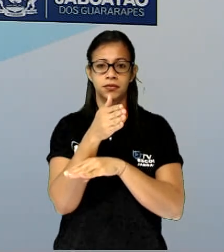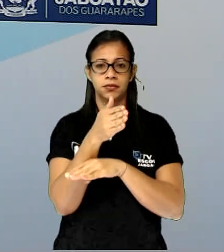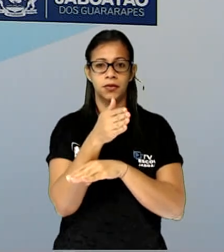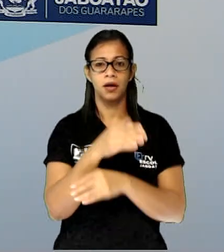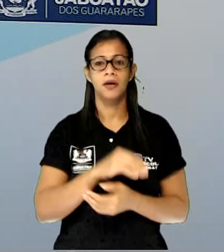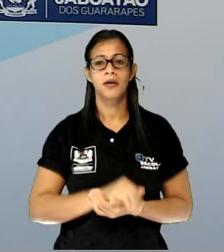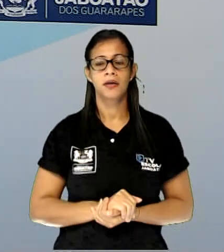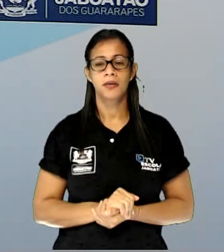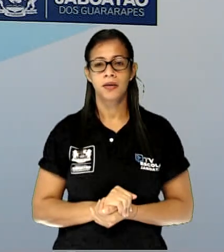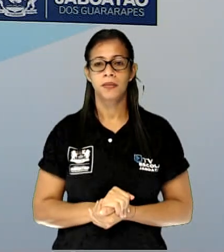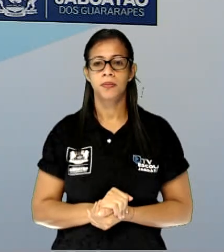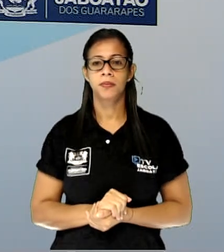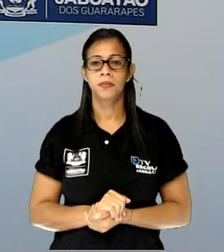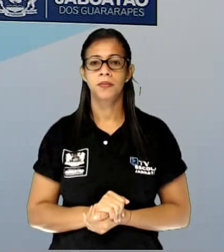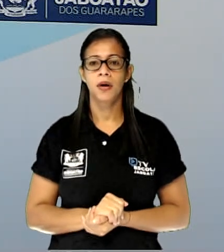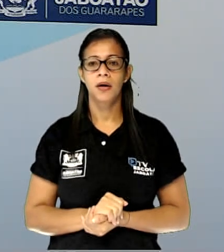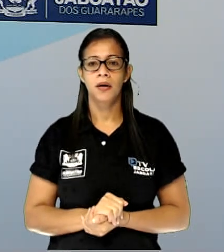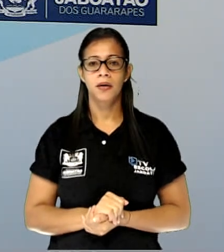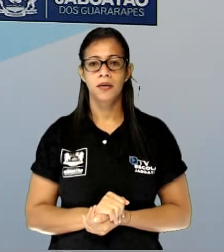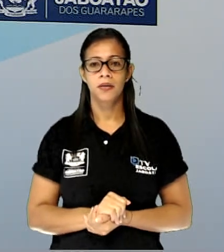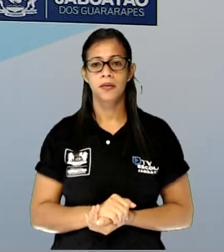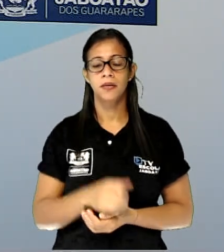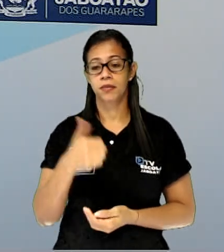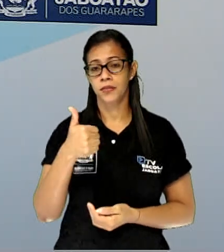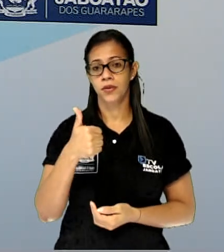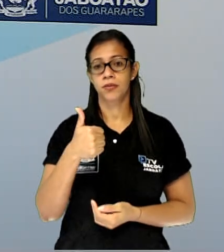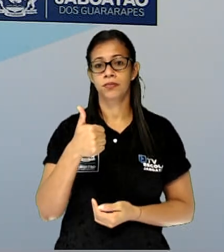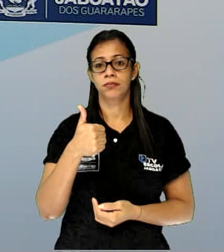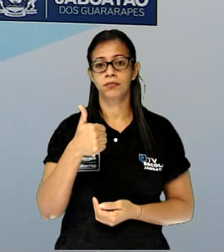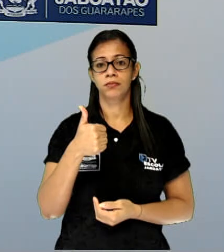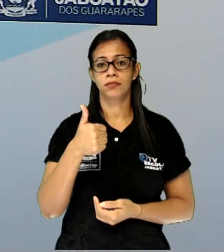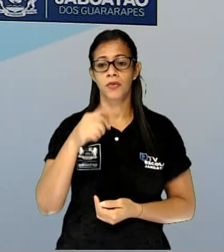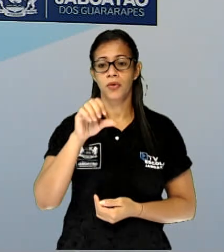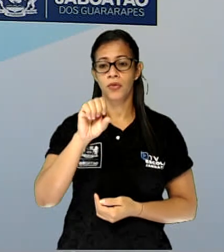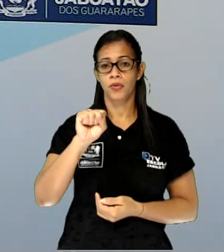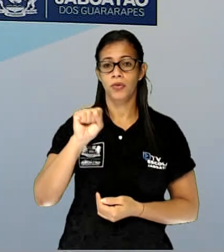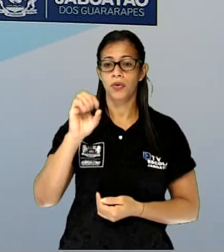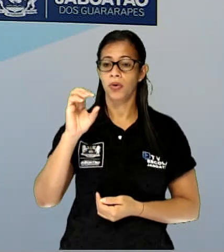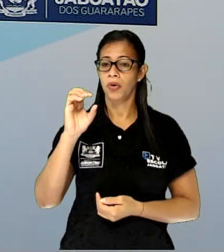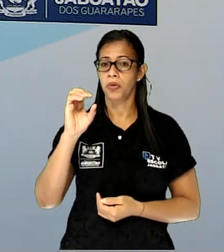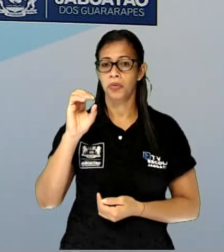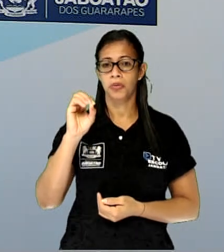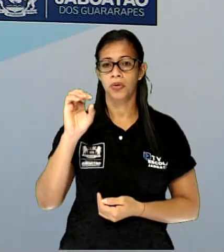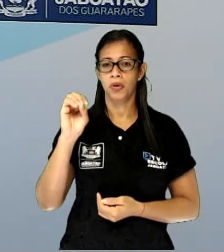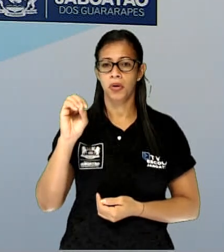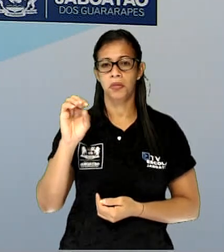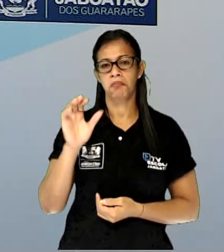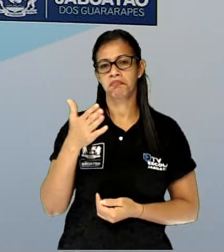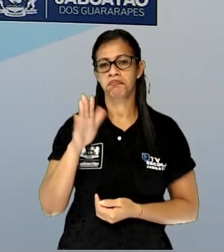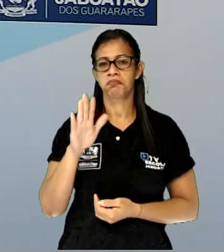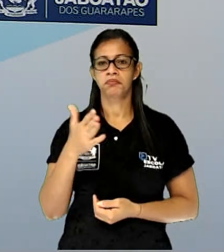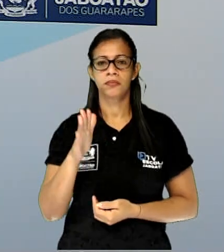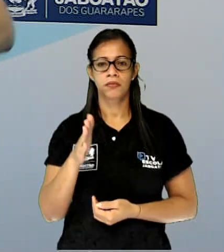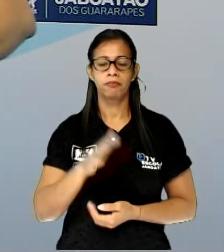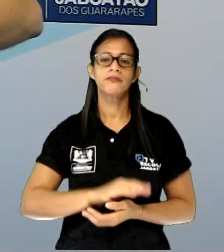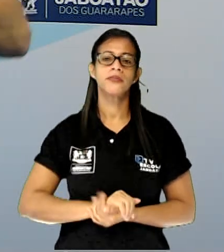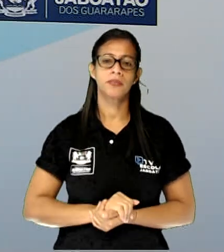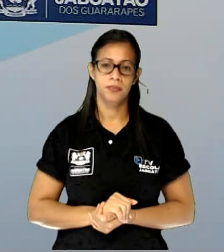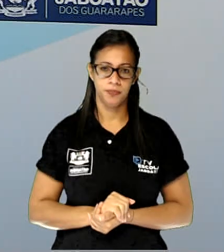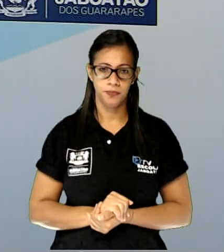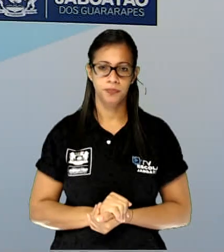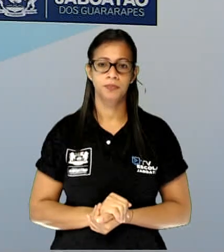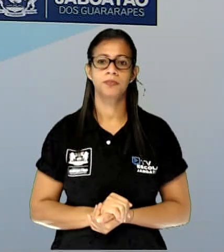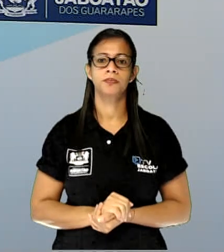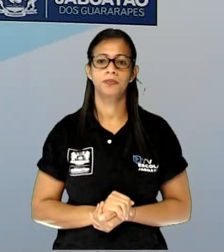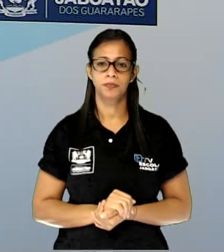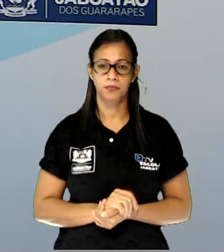no meado dos anos 90 dos anos 1800. 1894, 1895, por aí, surge a